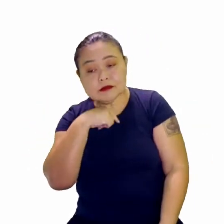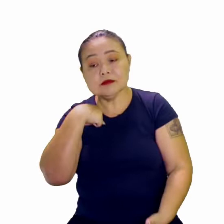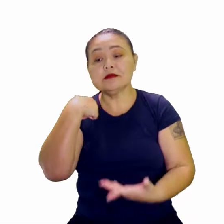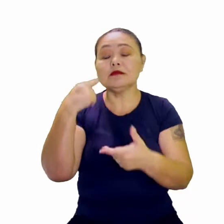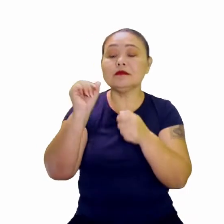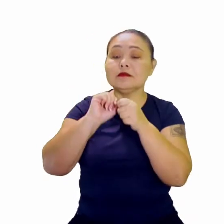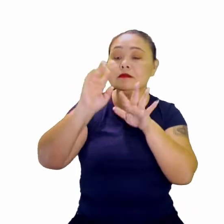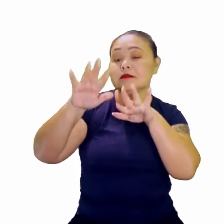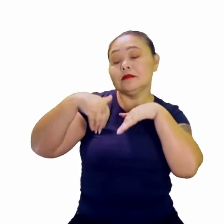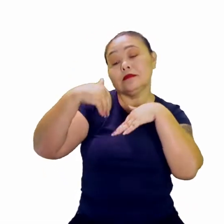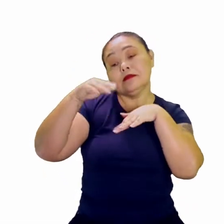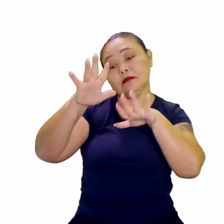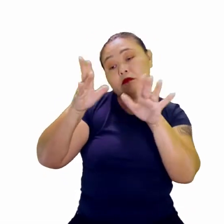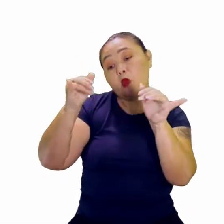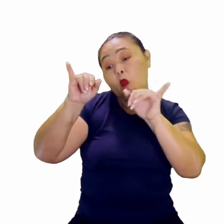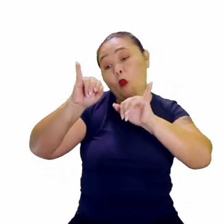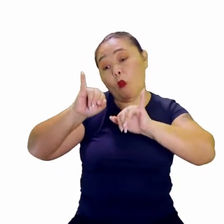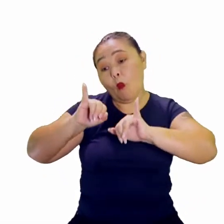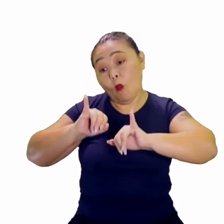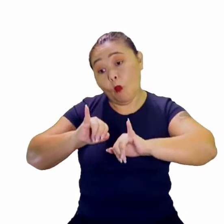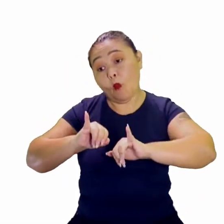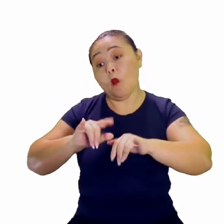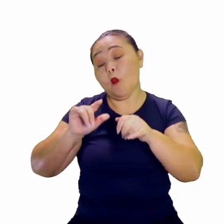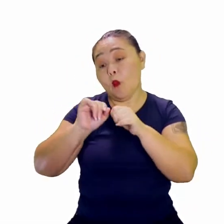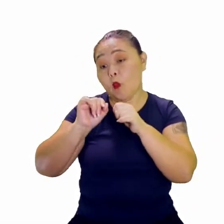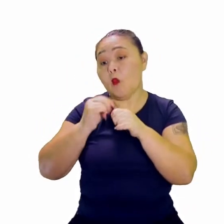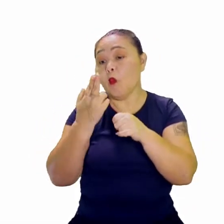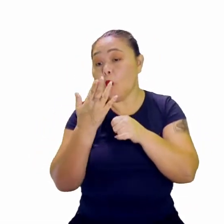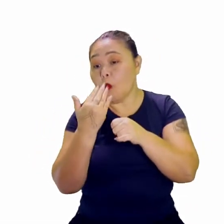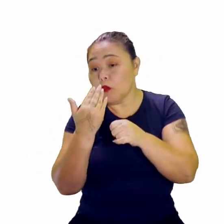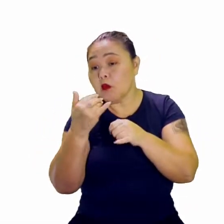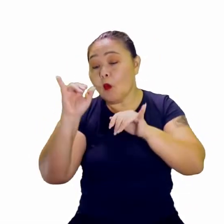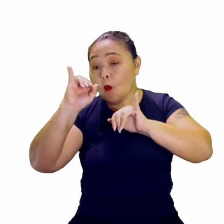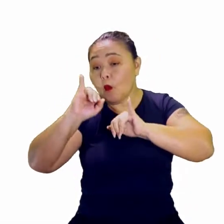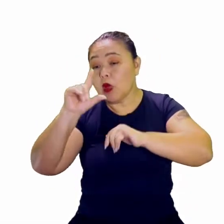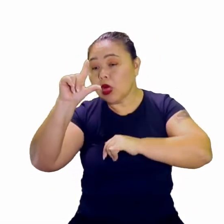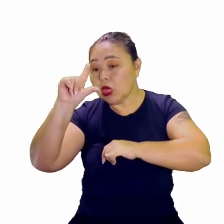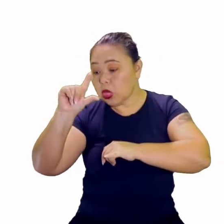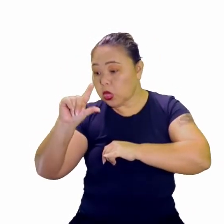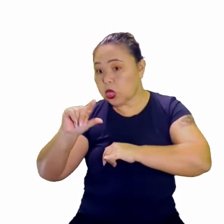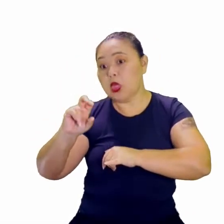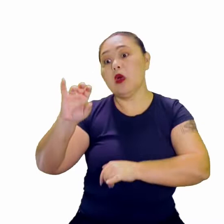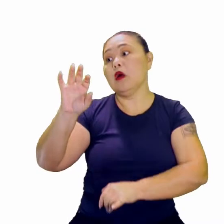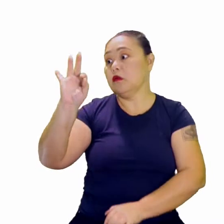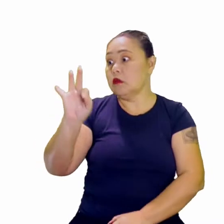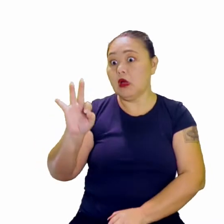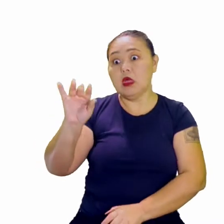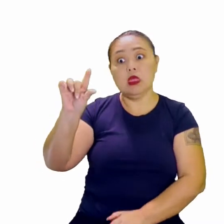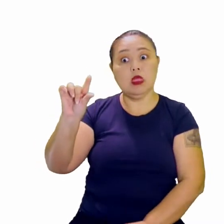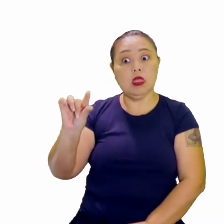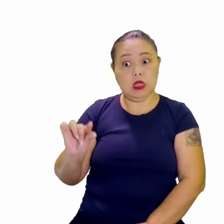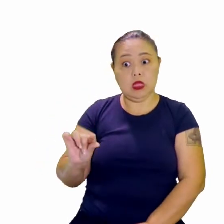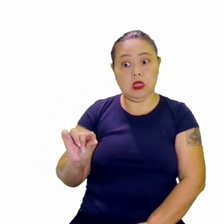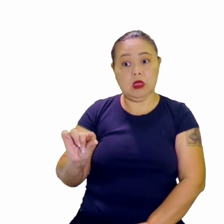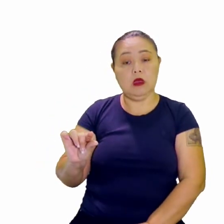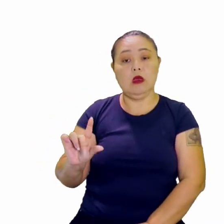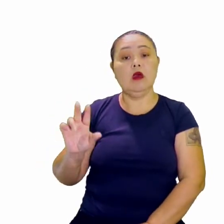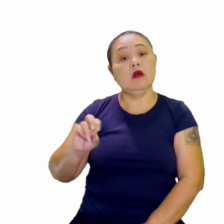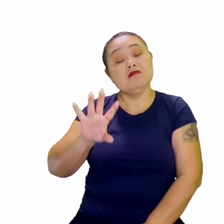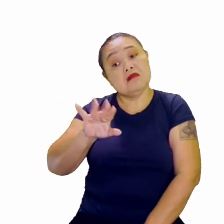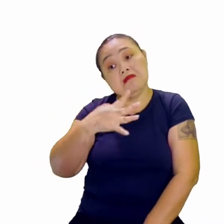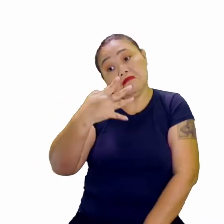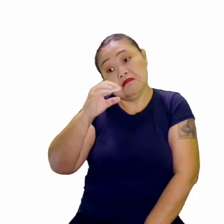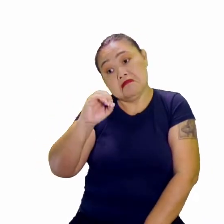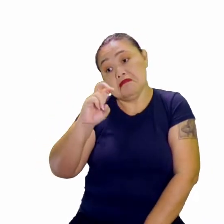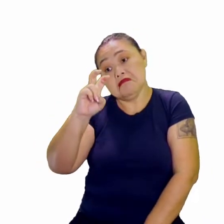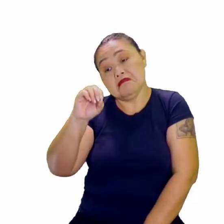dietas assim inadequadas que vão fazer você diminuir esse percentual. E em vez de ficar com 40 a 50,